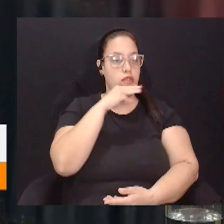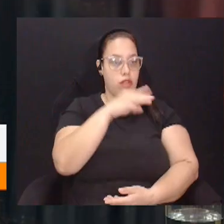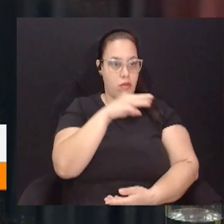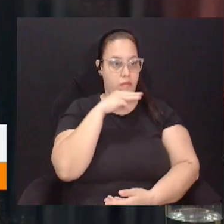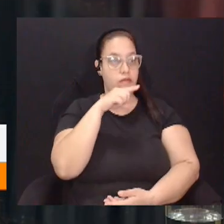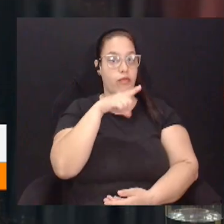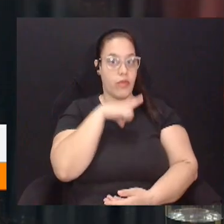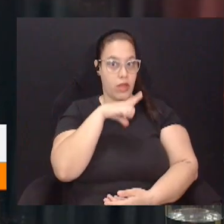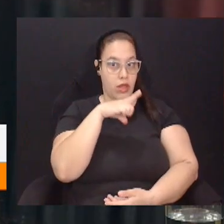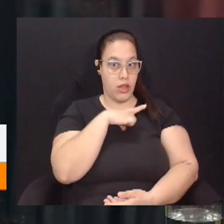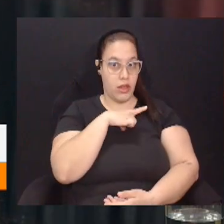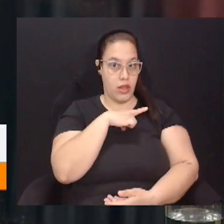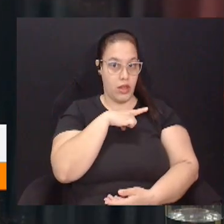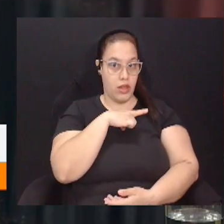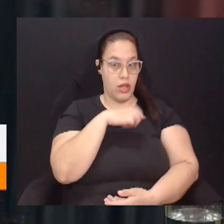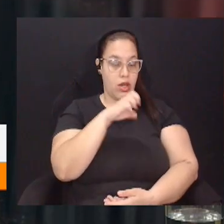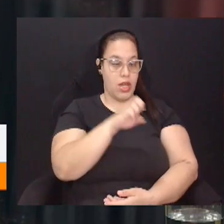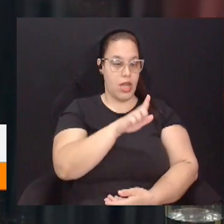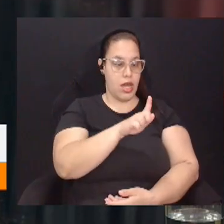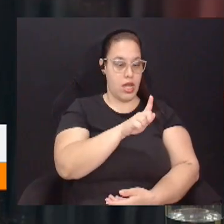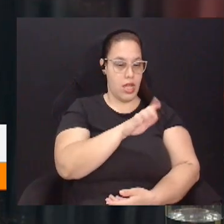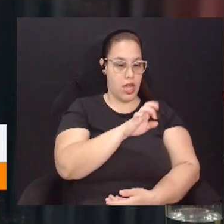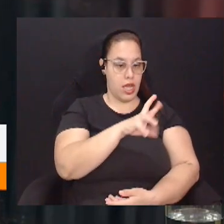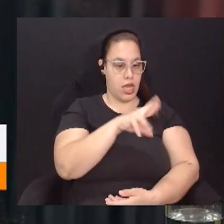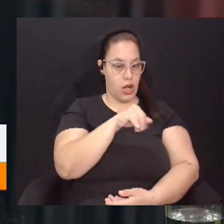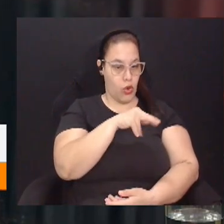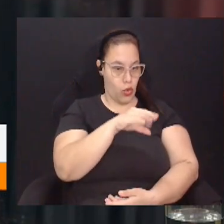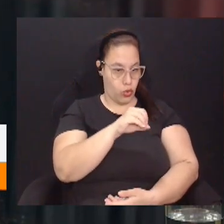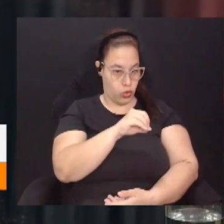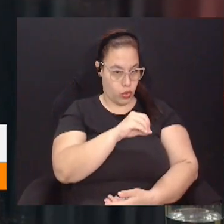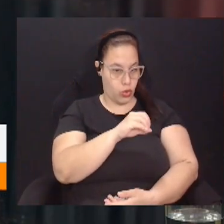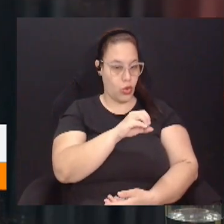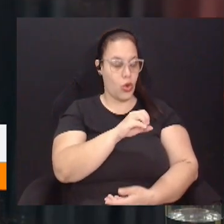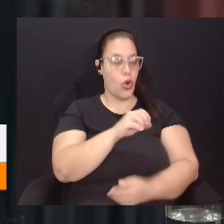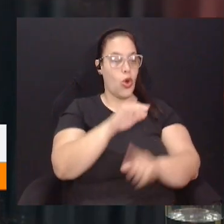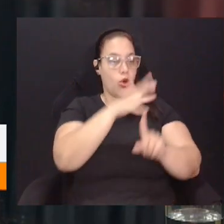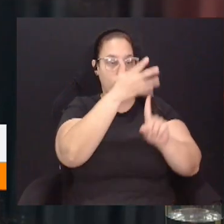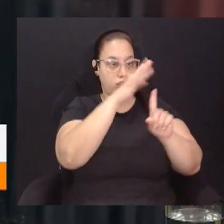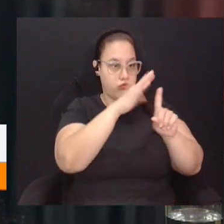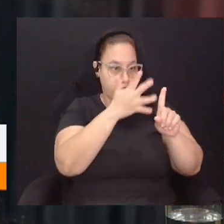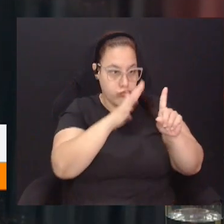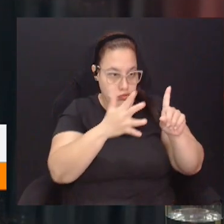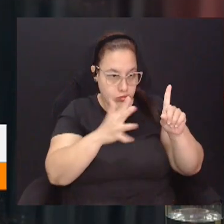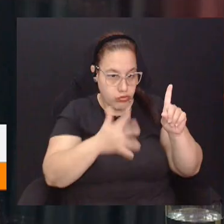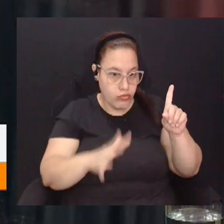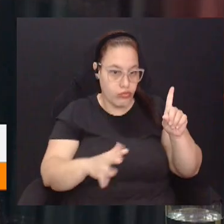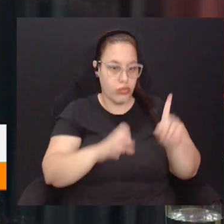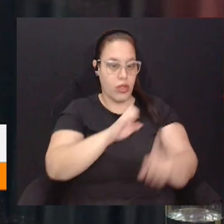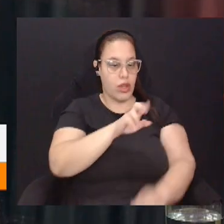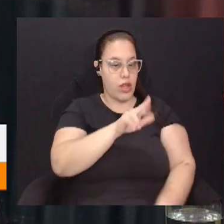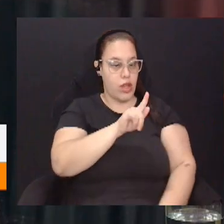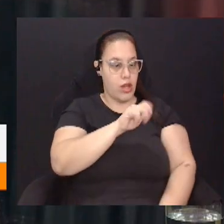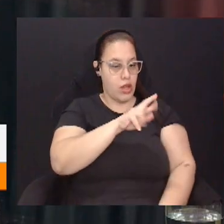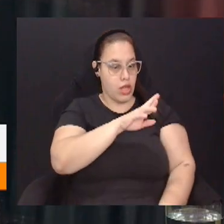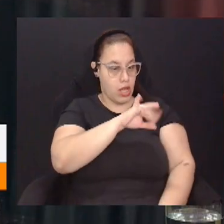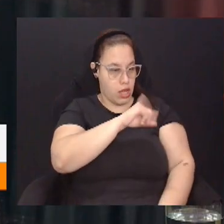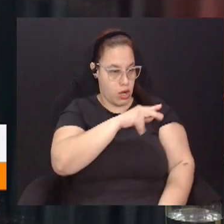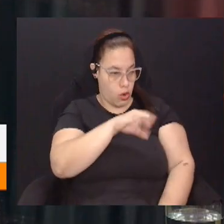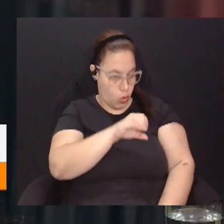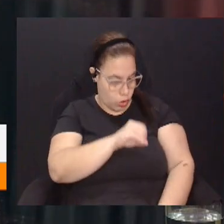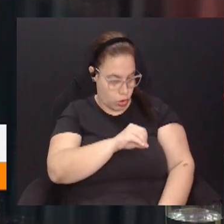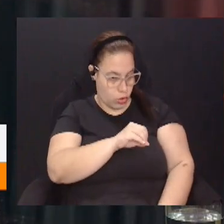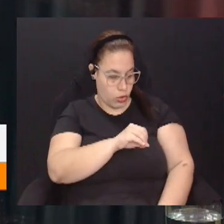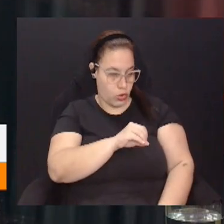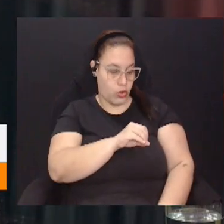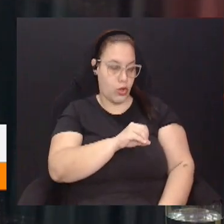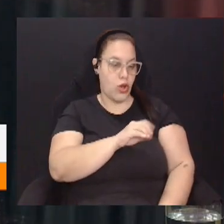o equinócio de outono no hemisfério sul Uhum. e teremos o equinócio de primavera no hemisfério norte, ou Sim,